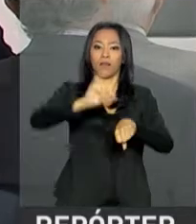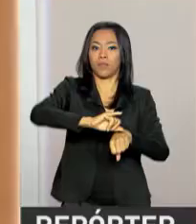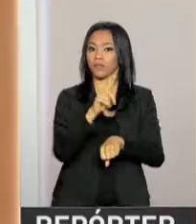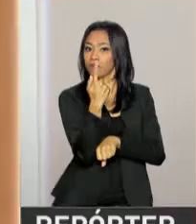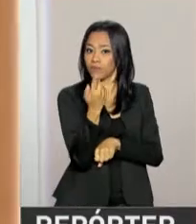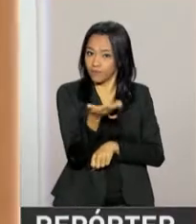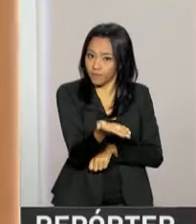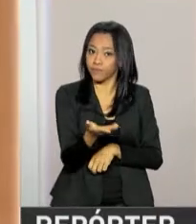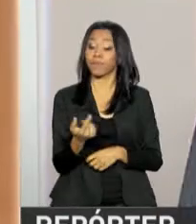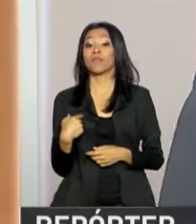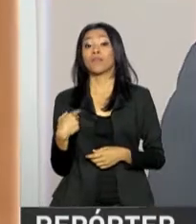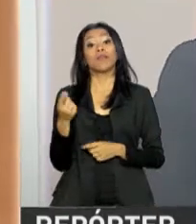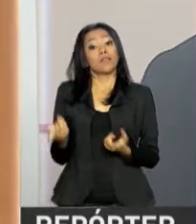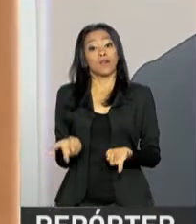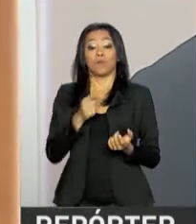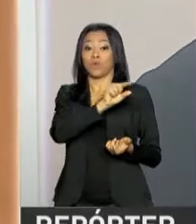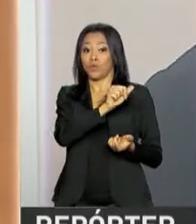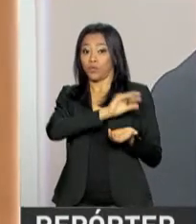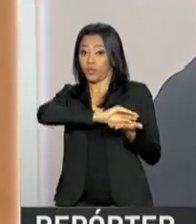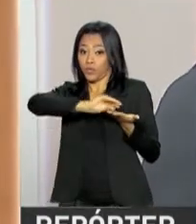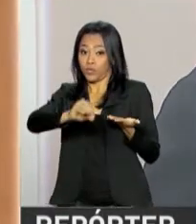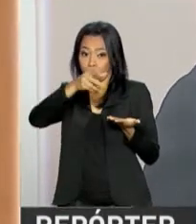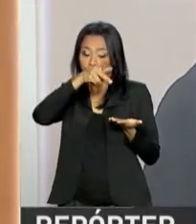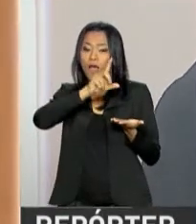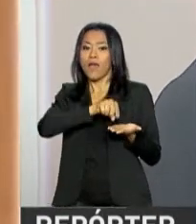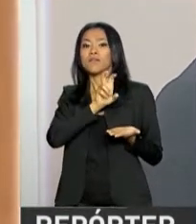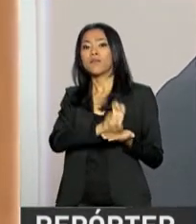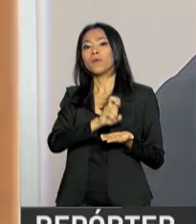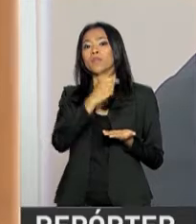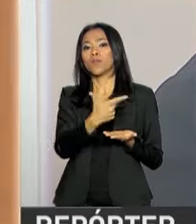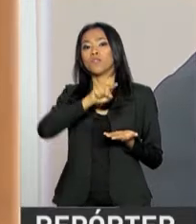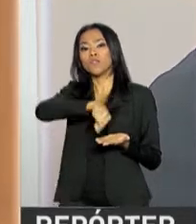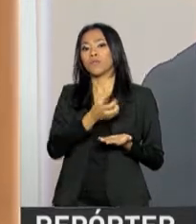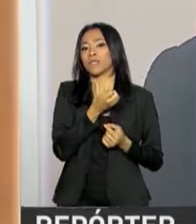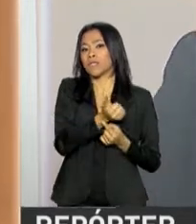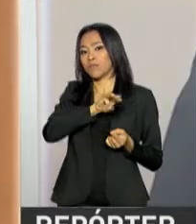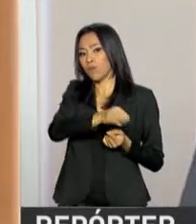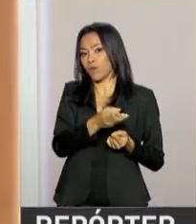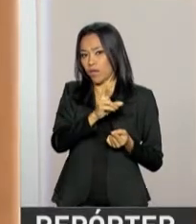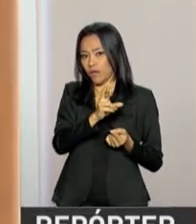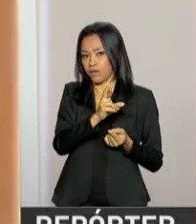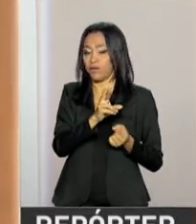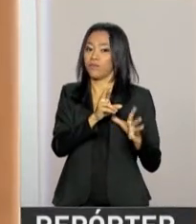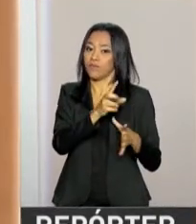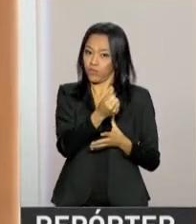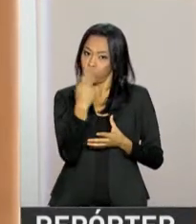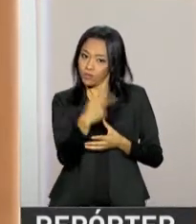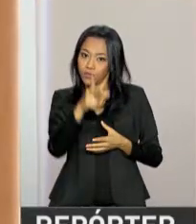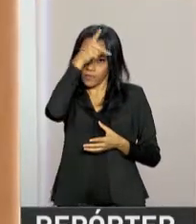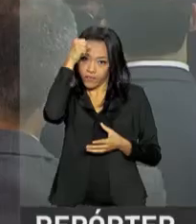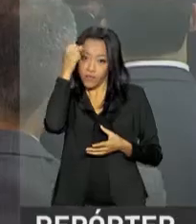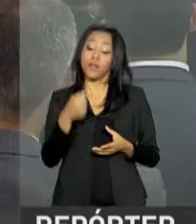goiás a contrapartida do município será de 52,6 milhões de reais as obras do corredor